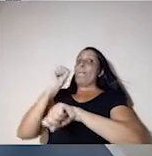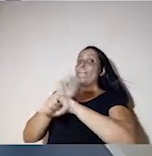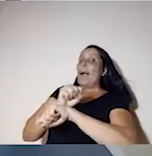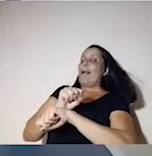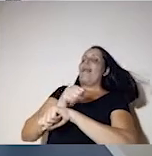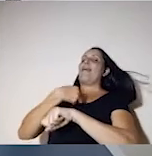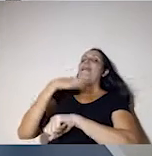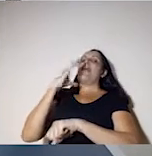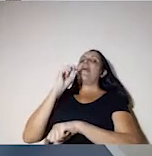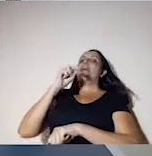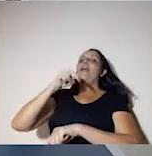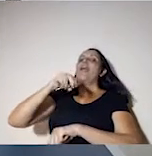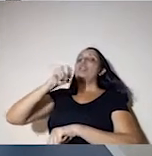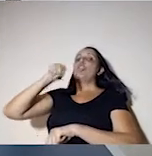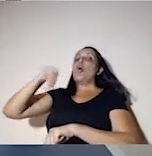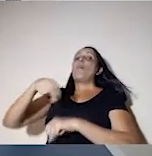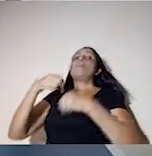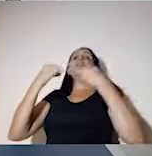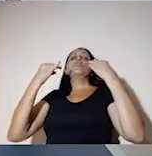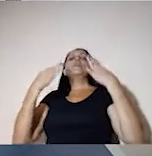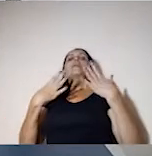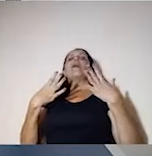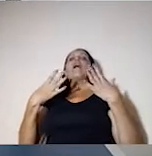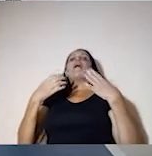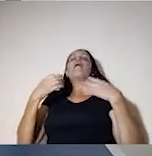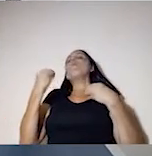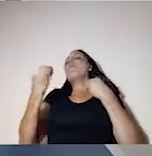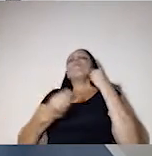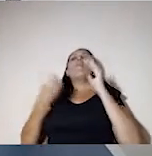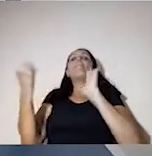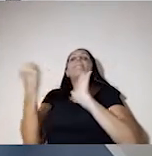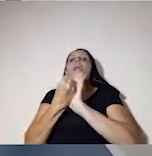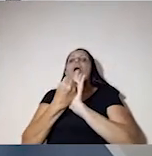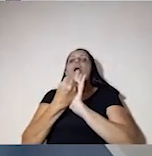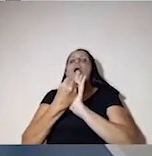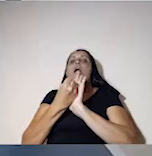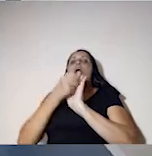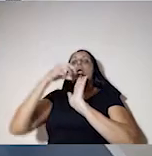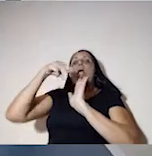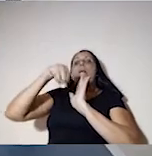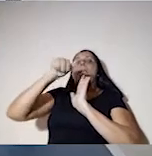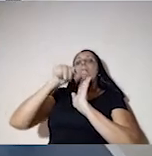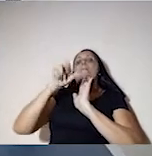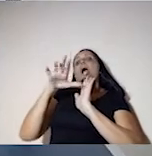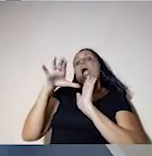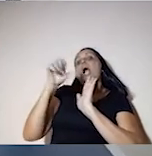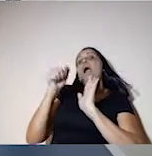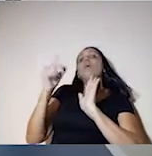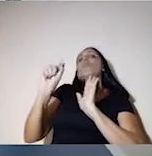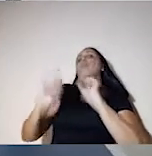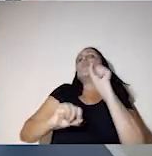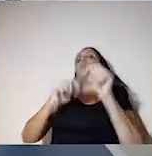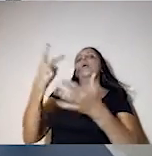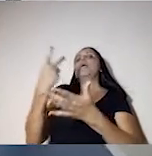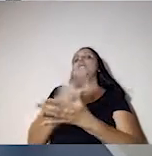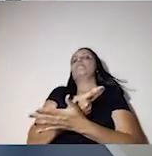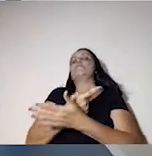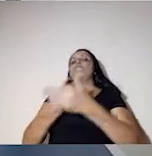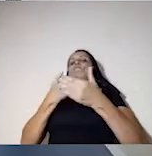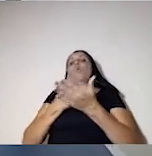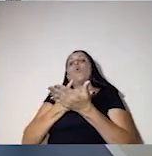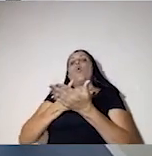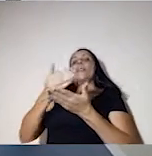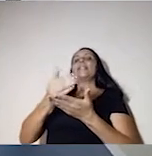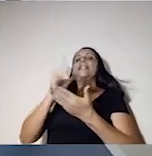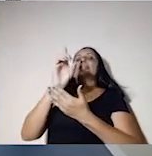parei na Canon para poder começar a falar da marca, da Canon. O que acontece? Quando eu